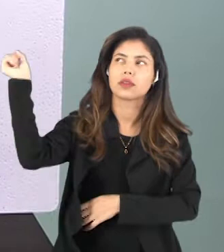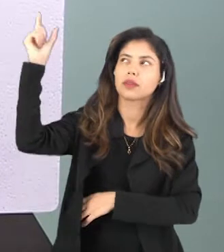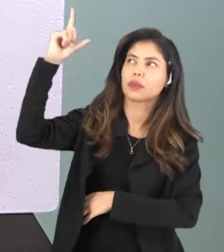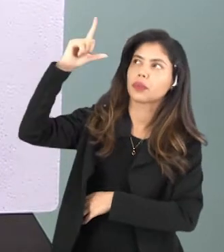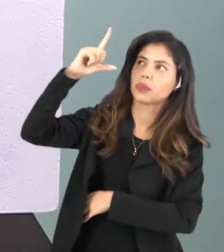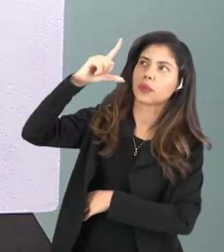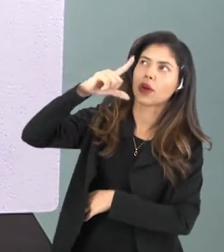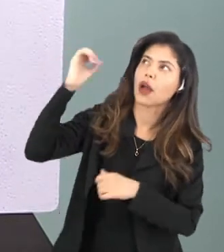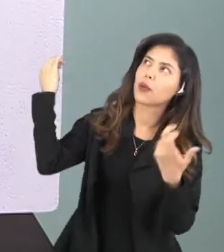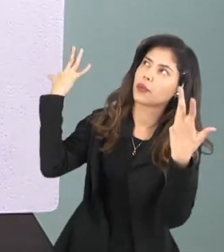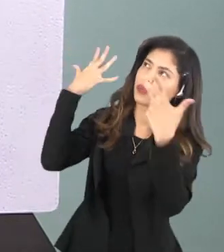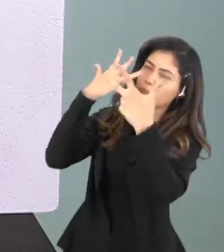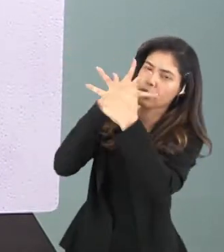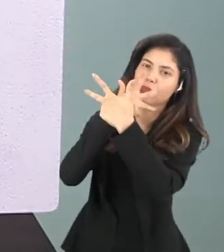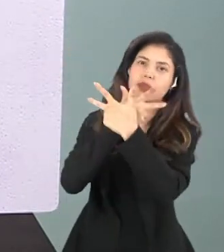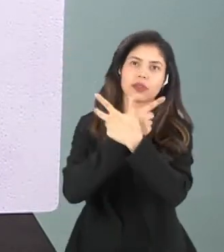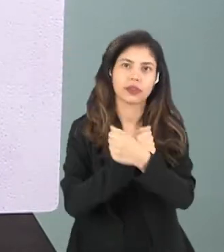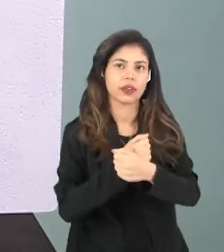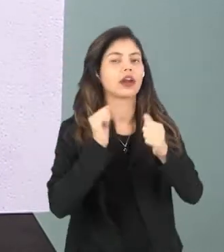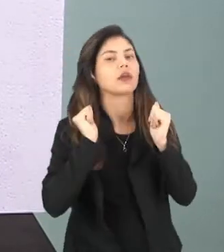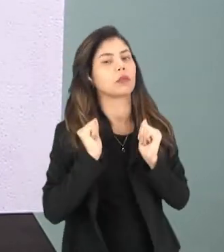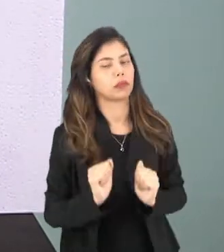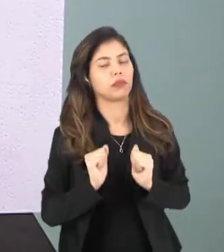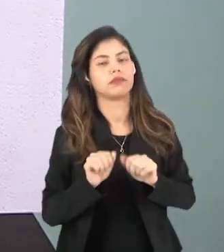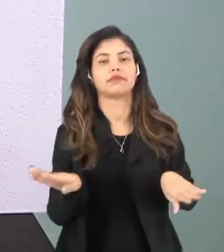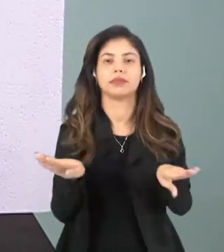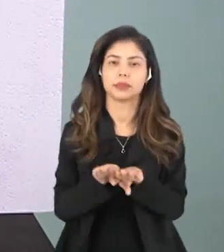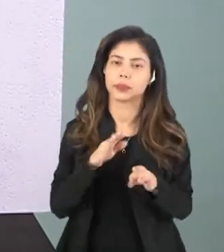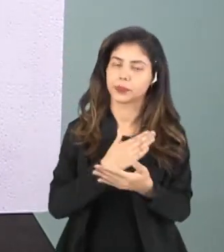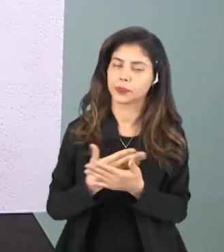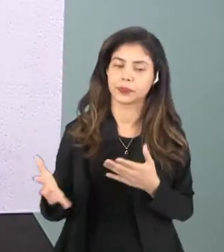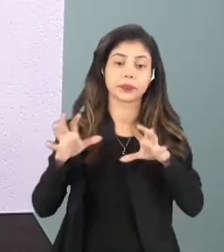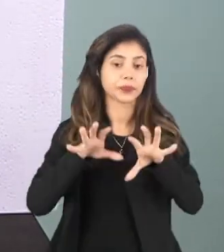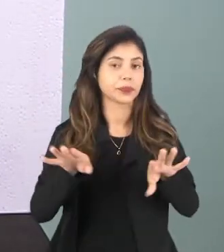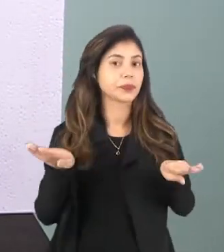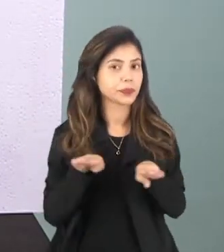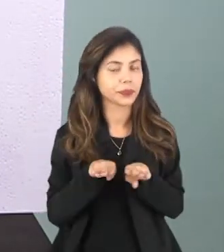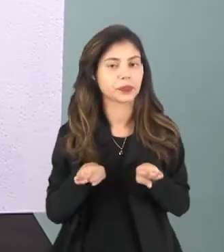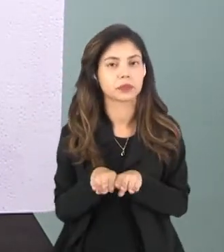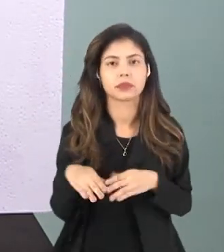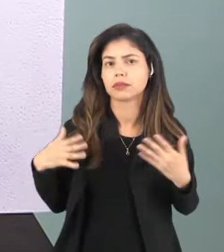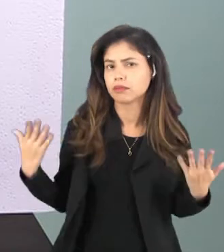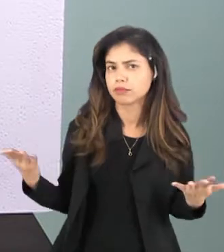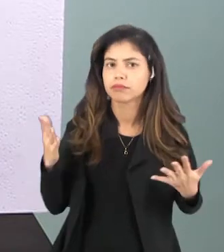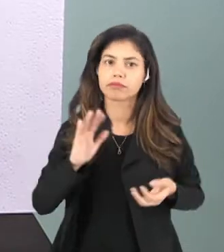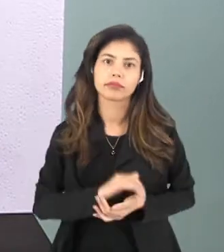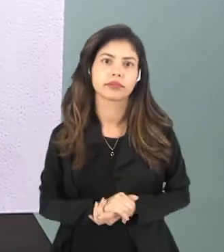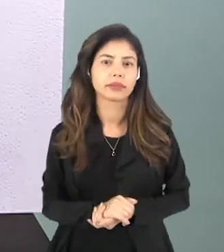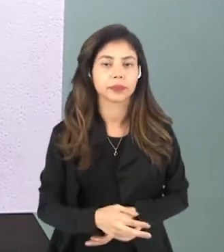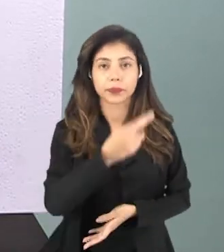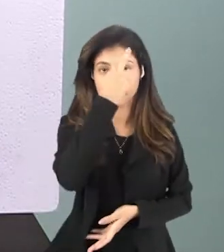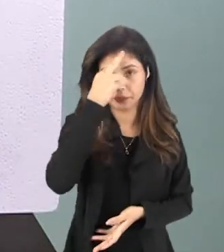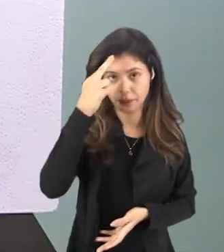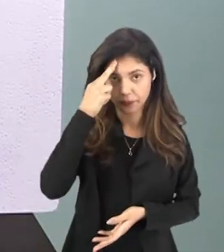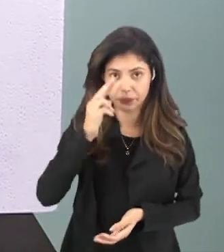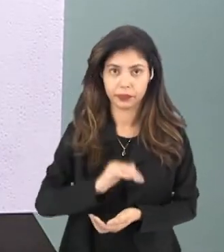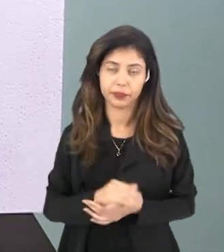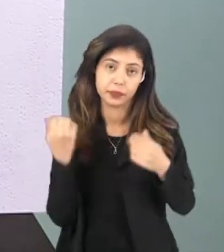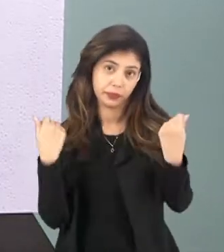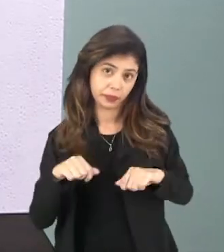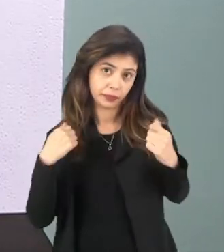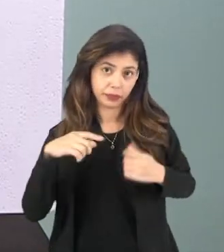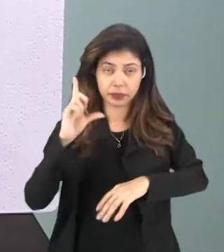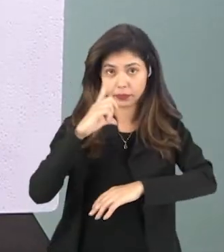soltem lindo mas podemos começar assim também então e a história